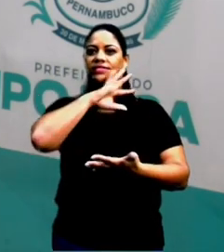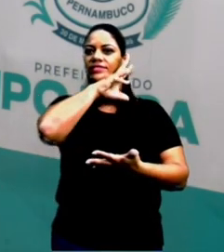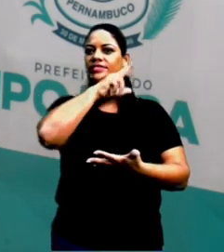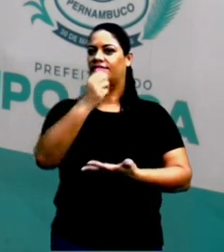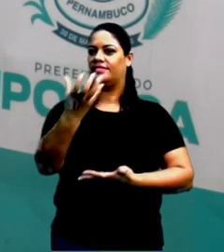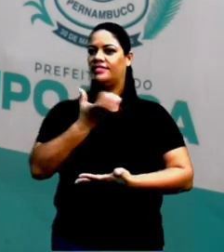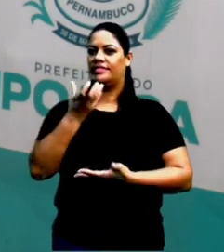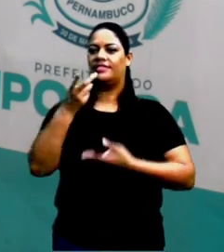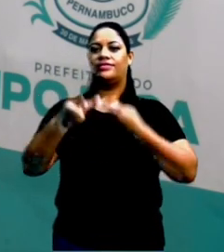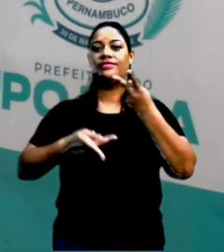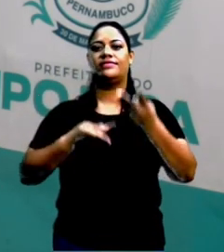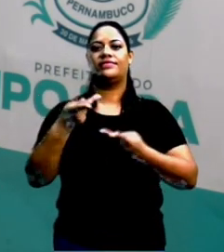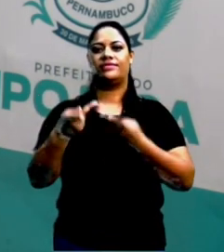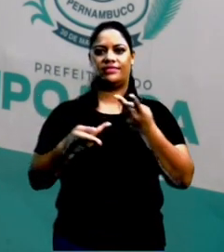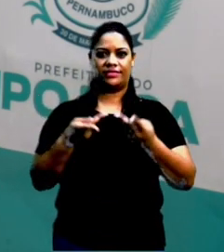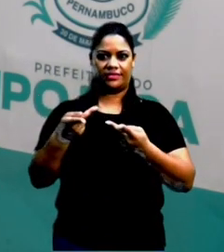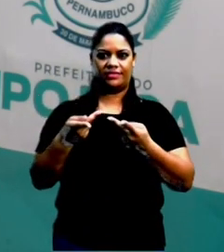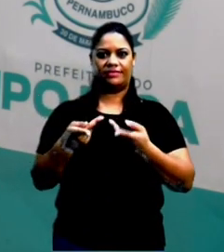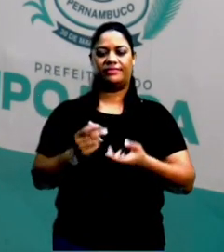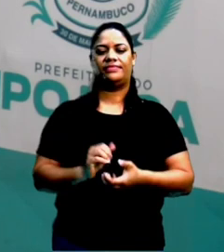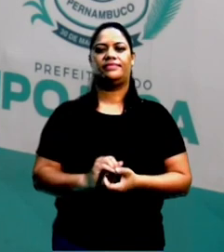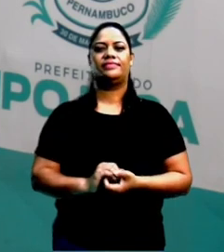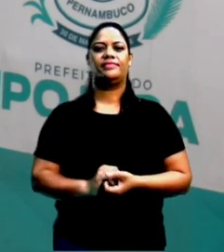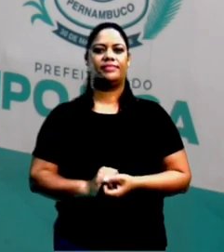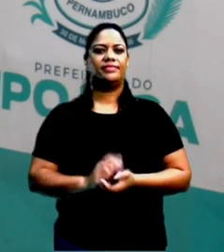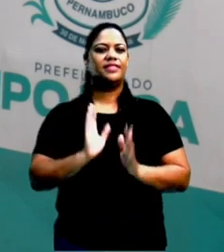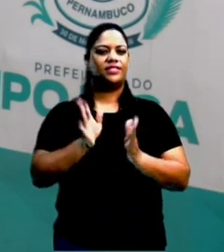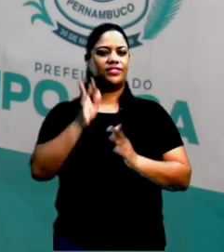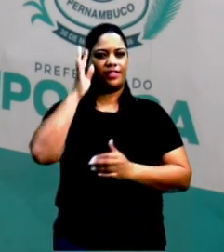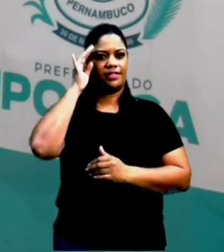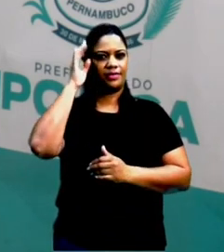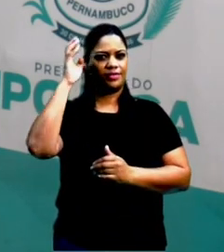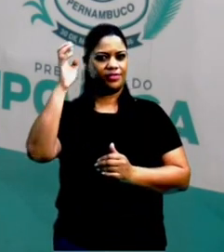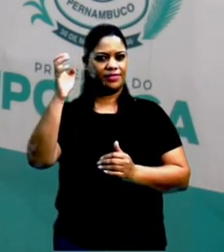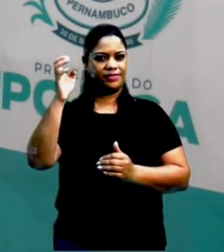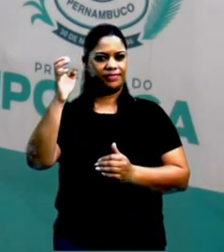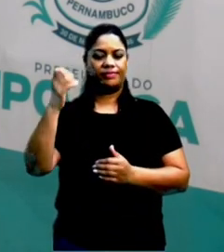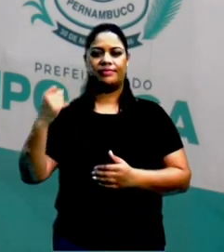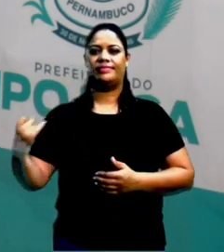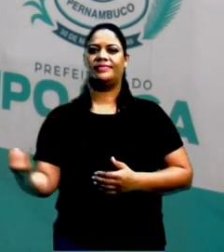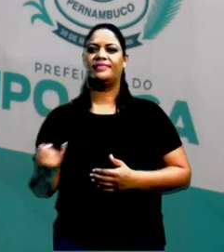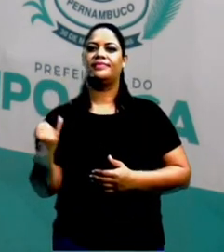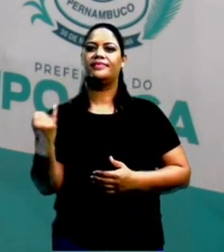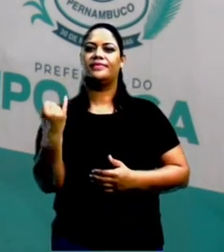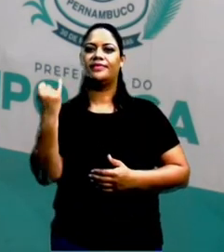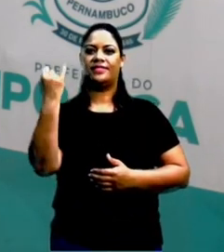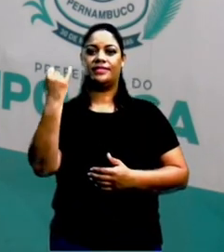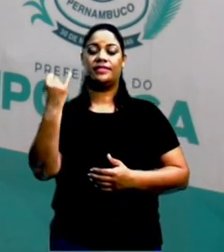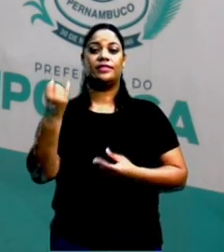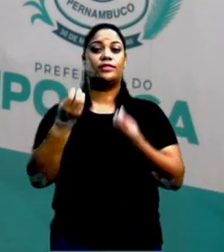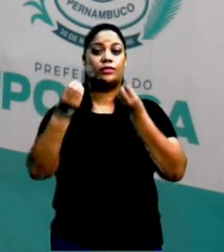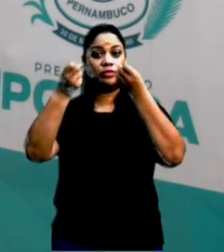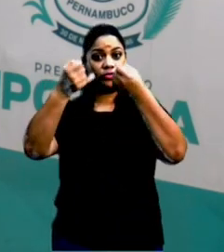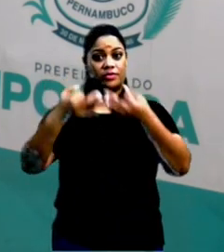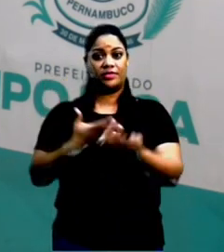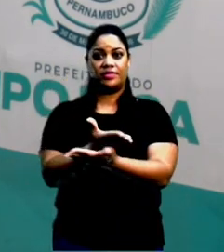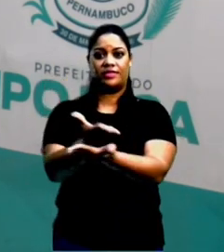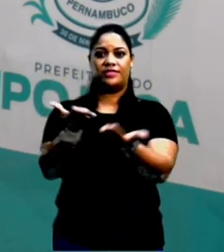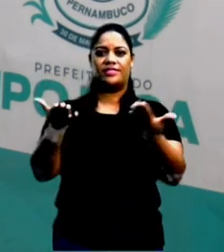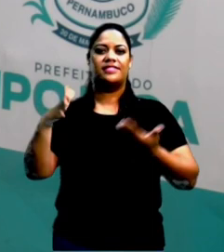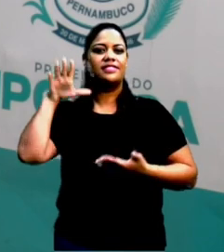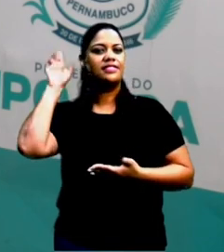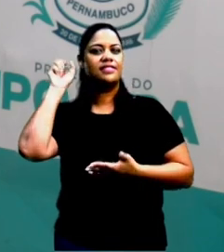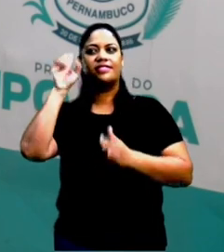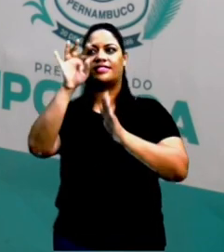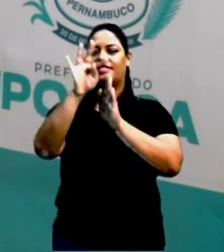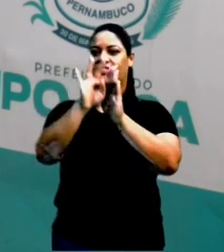estava querendo dizer para a leoa? Já imaginou? Então é importante, como eu falei para vocês, a escuta